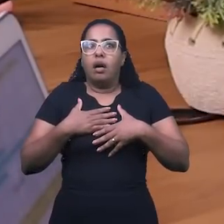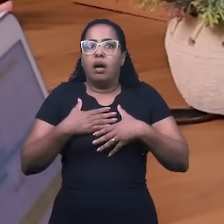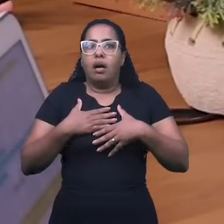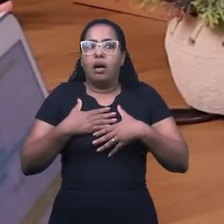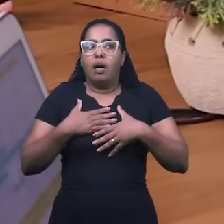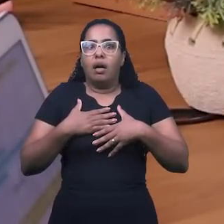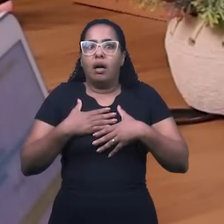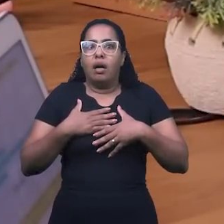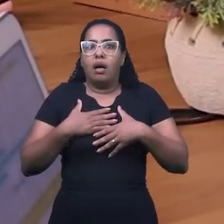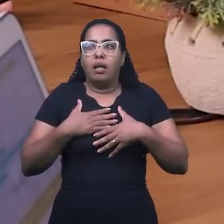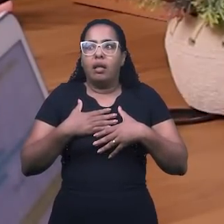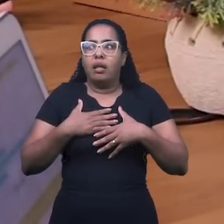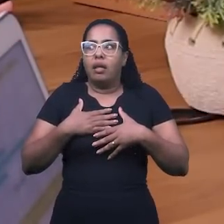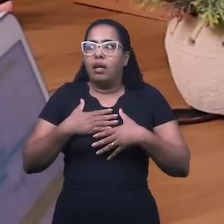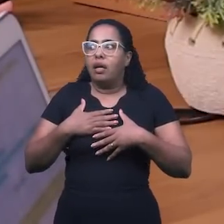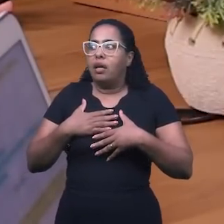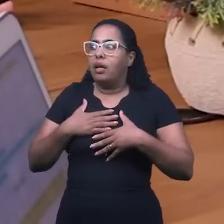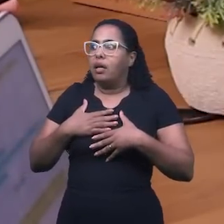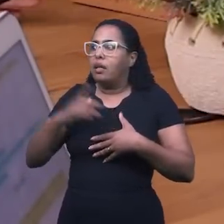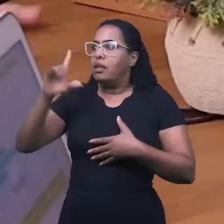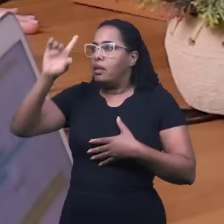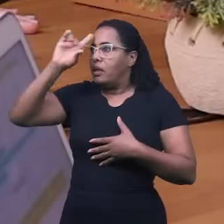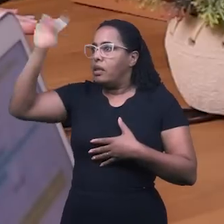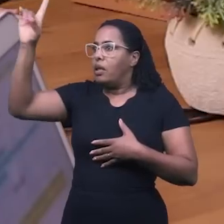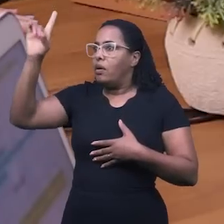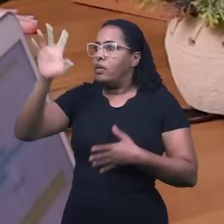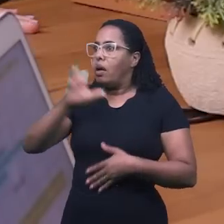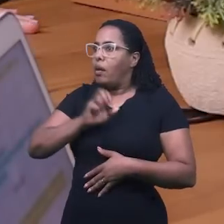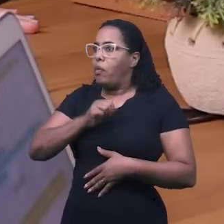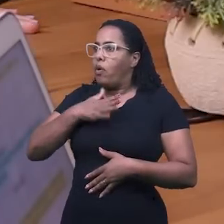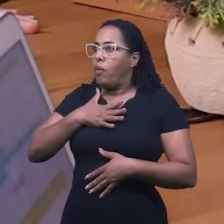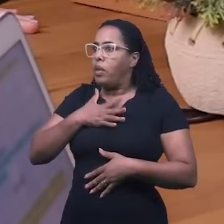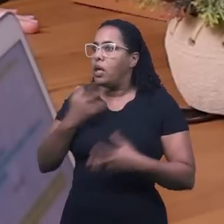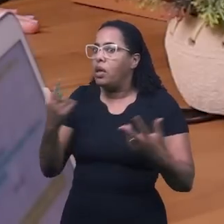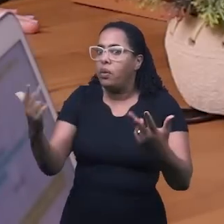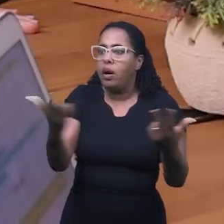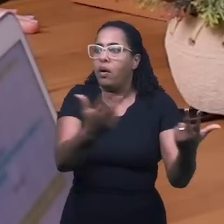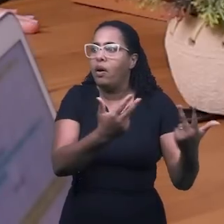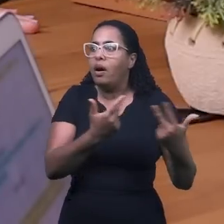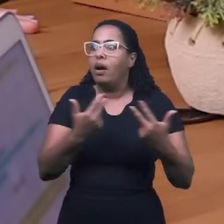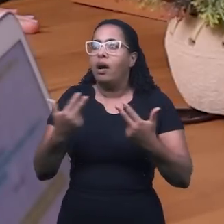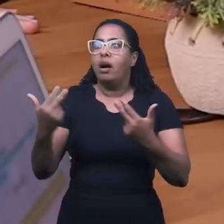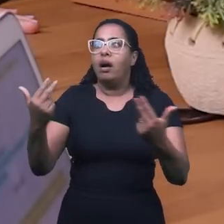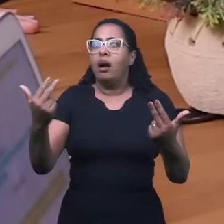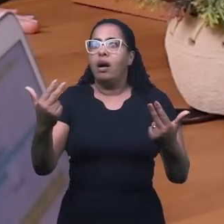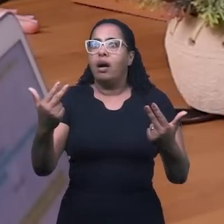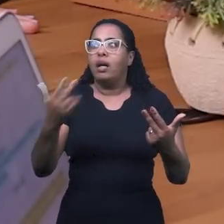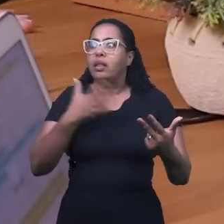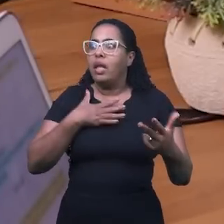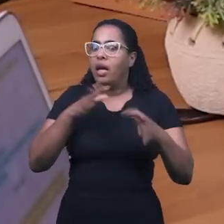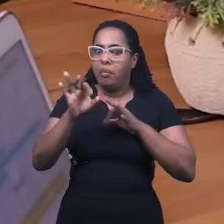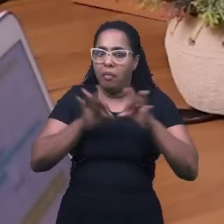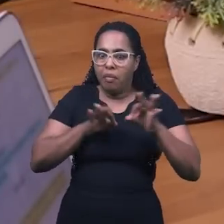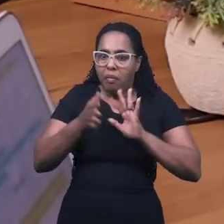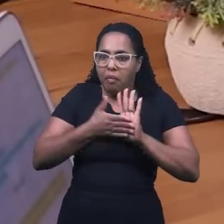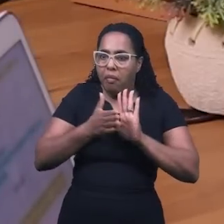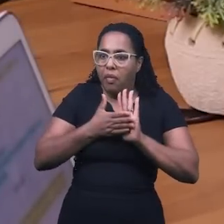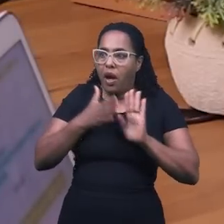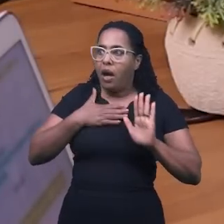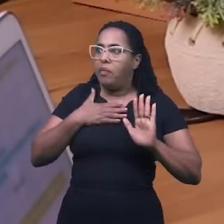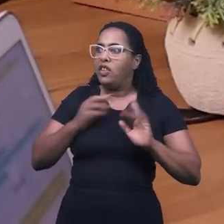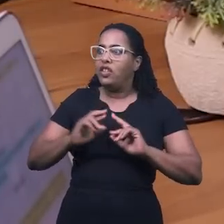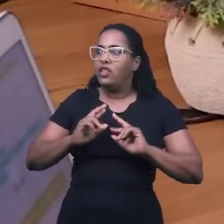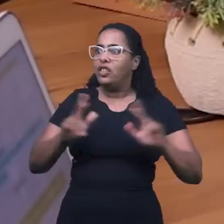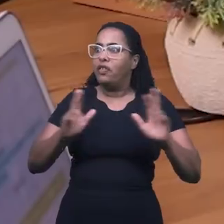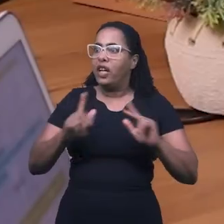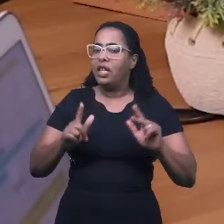minha vida. Eu falei, o quê? Deus me ama, então é igual? Tá. Então ele tem um